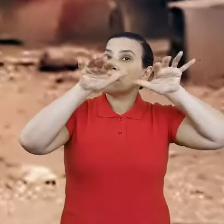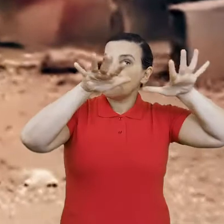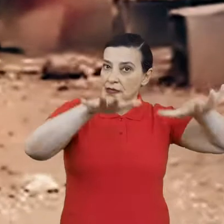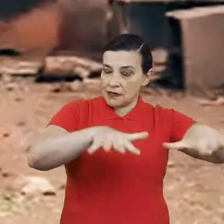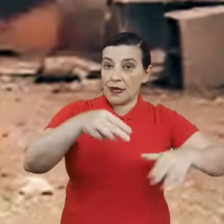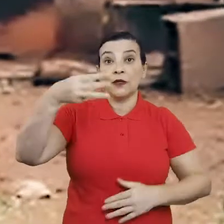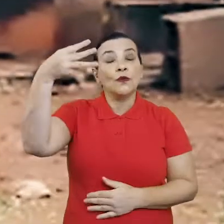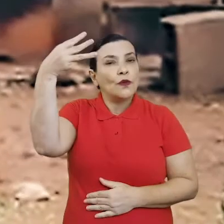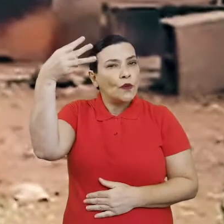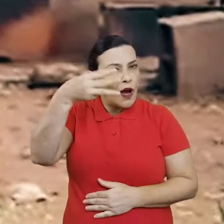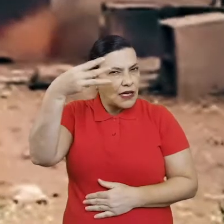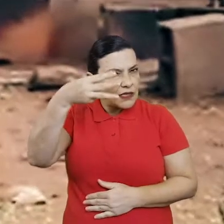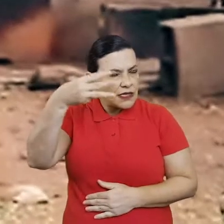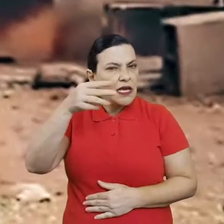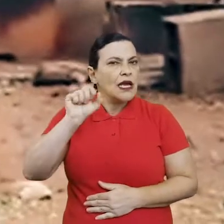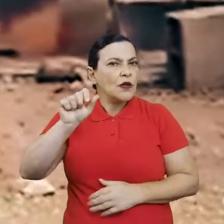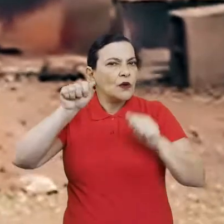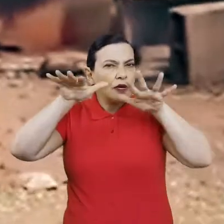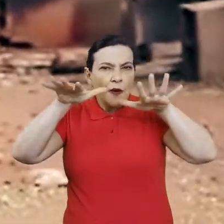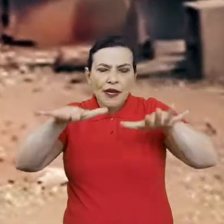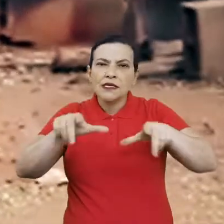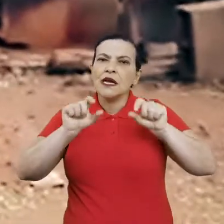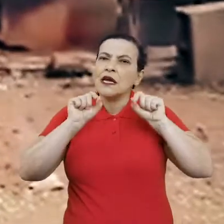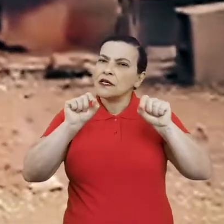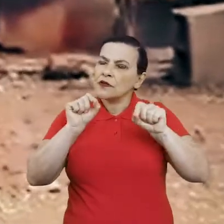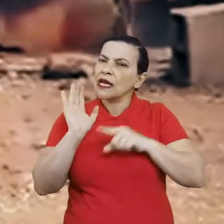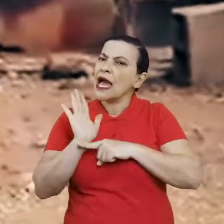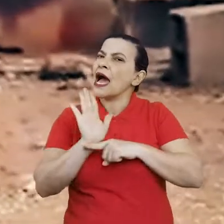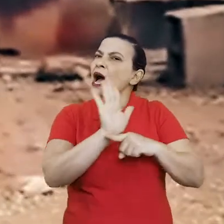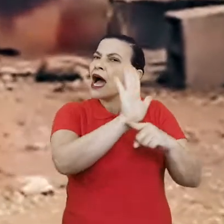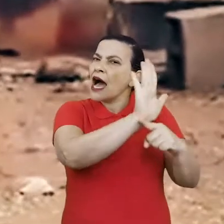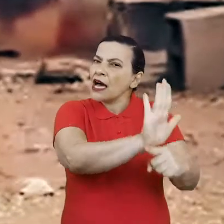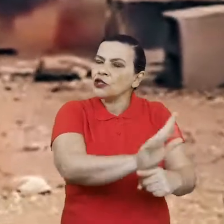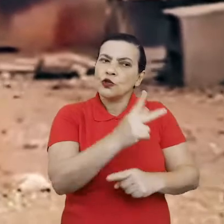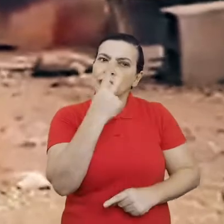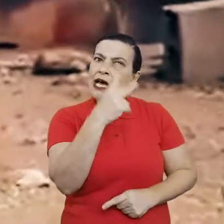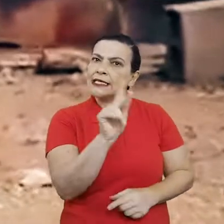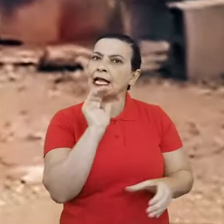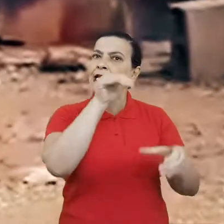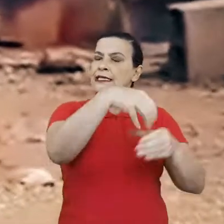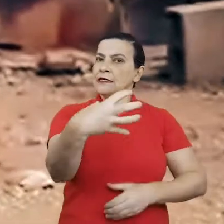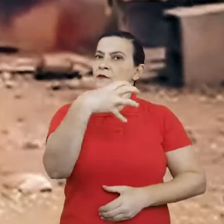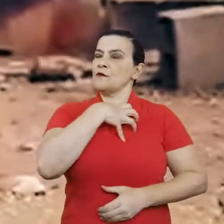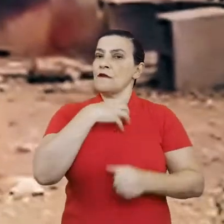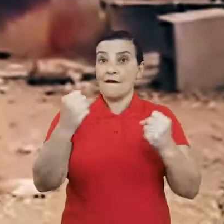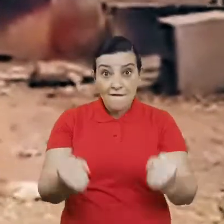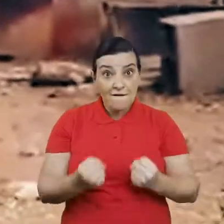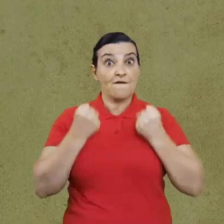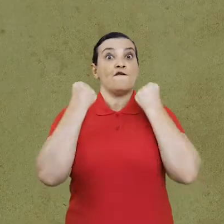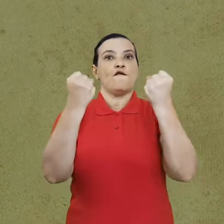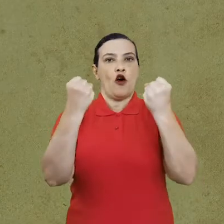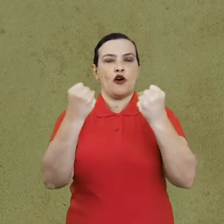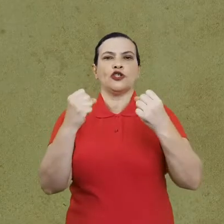etapa, o benzedor chama as cuias da vida, que tem símbolo de fortalecer a pessoa. Na quarta etapa